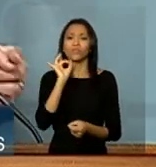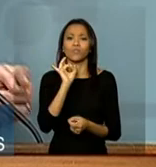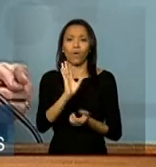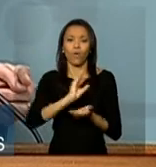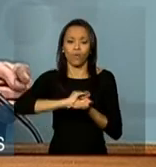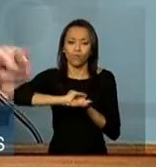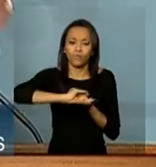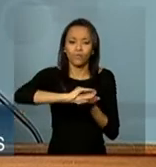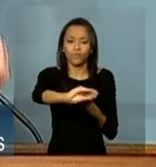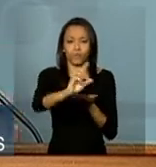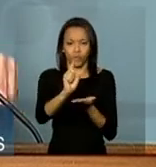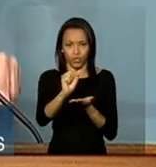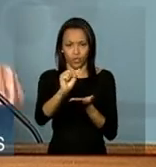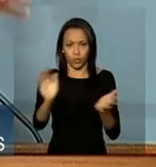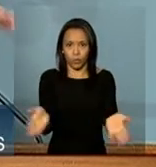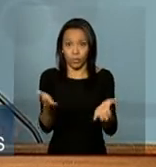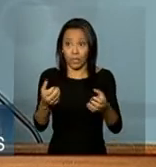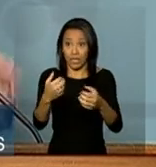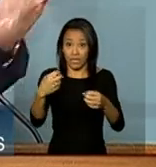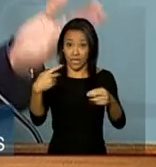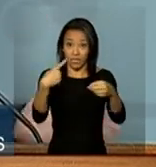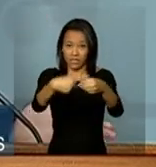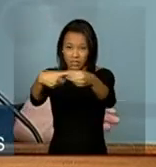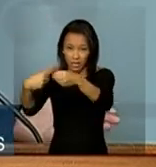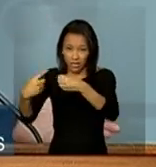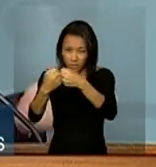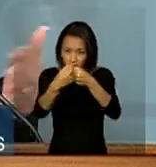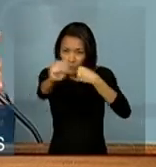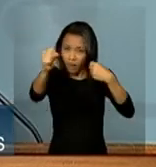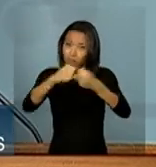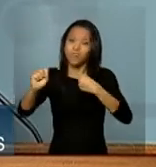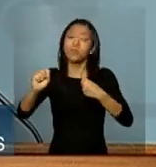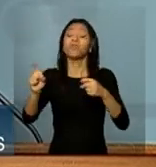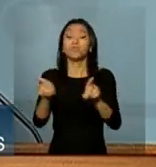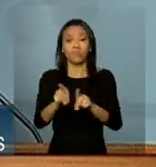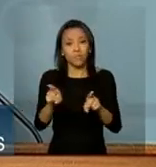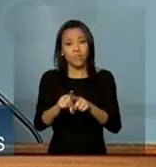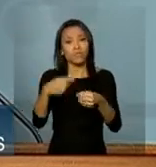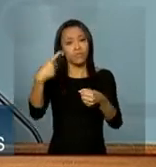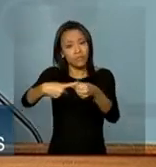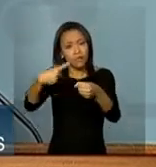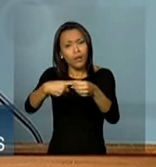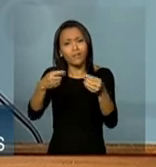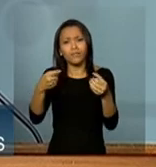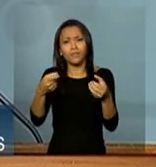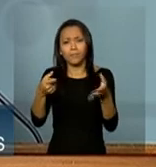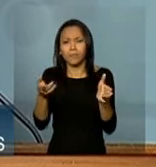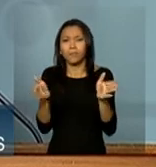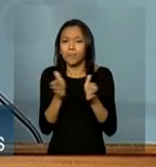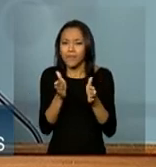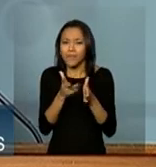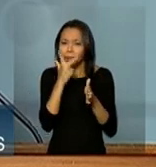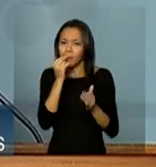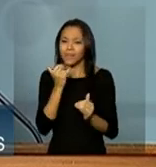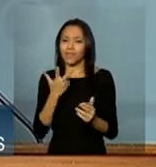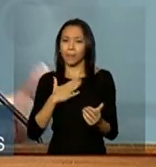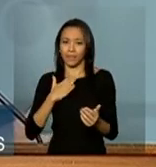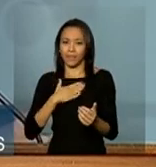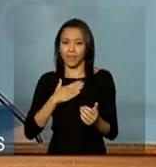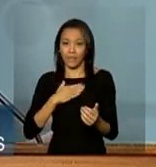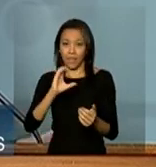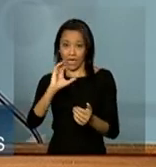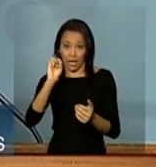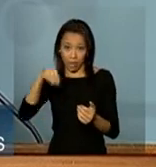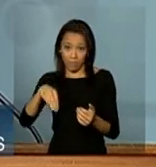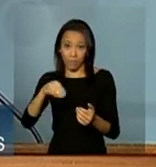nos grandes centros, mas também nas cidades como Caxias do Sul, que é uma cidade do tamanho da minha cidade natal, que é Campina